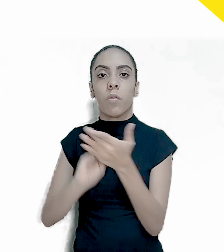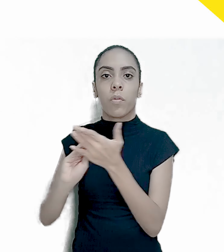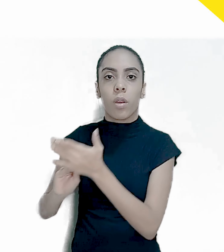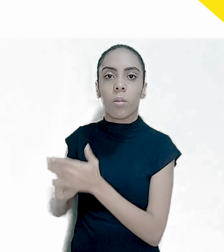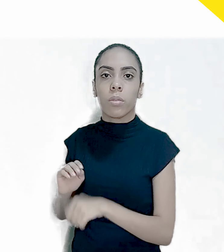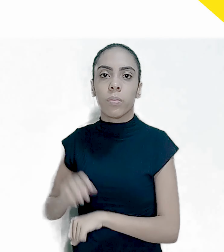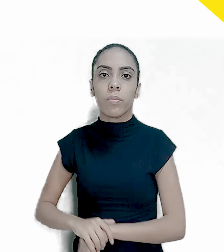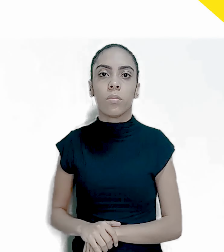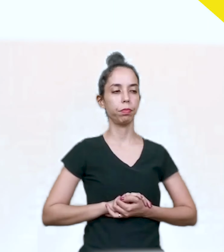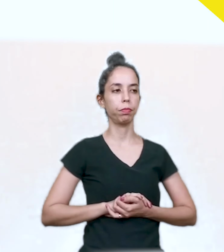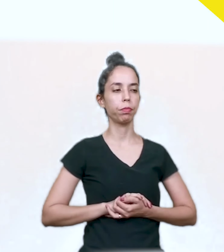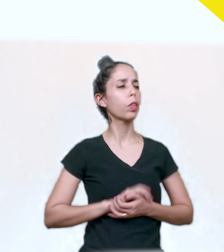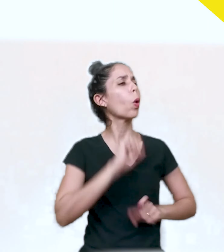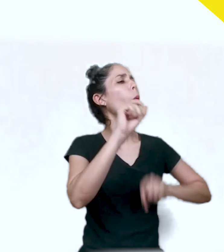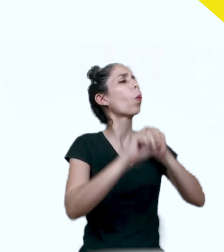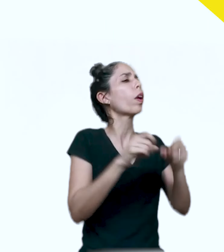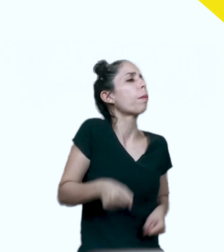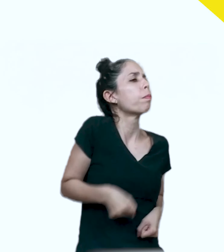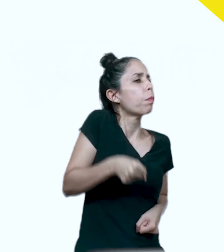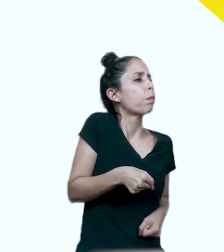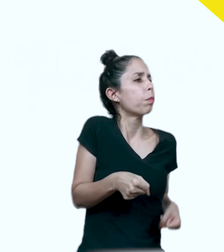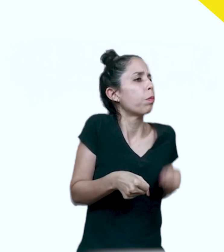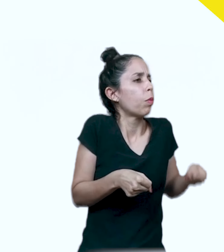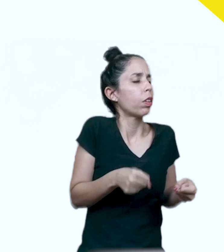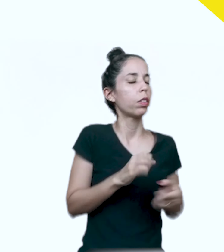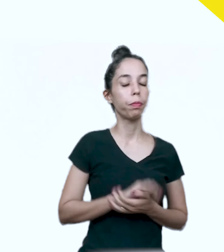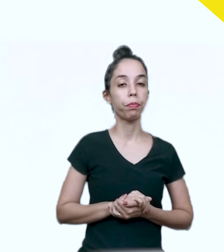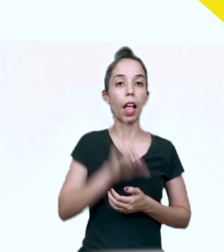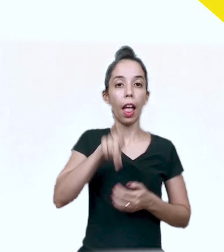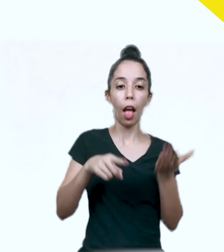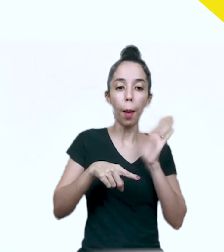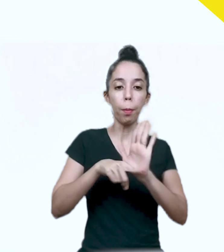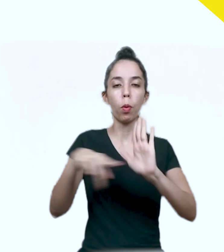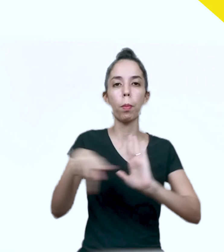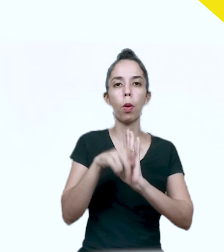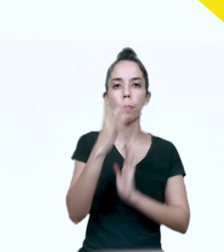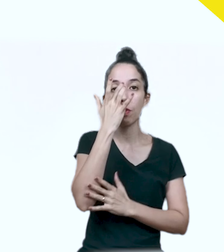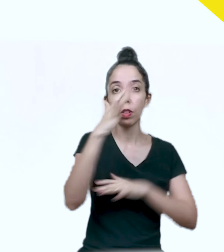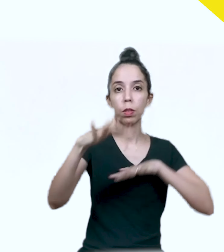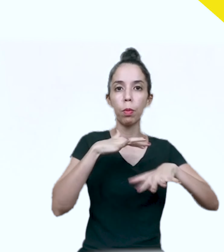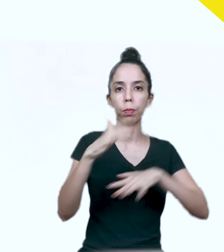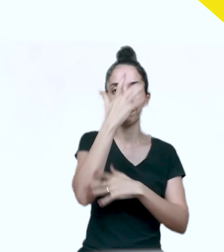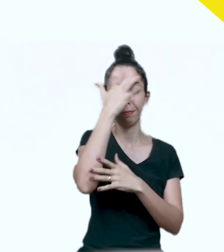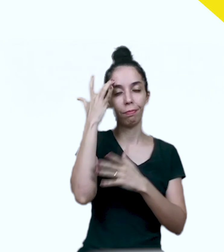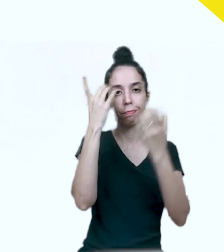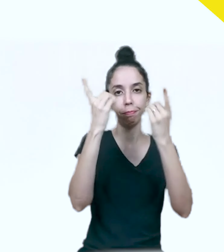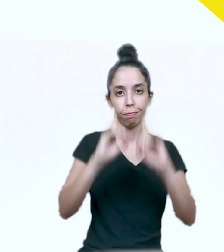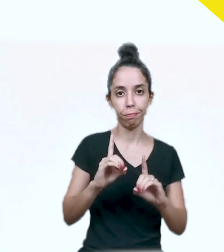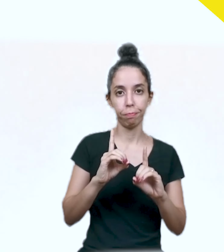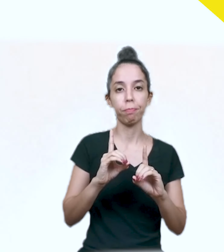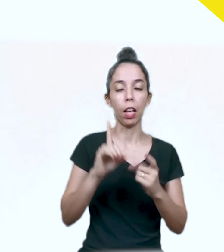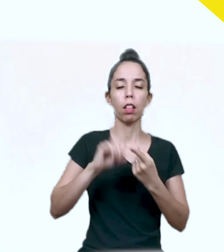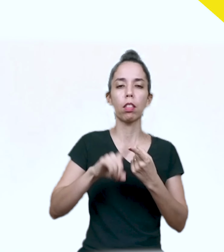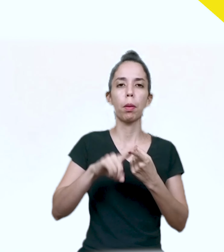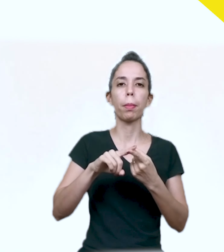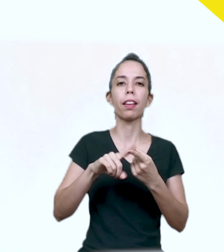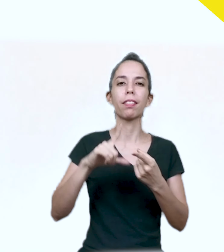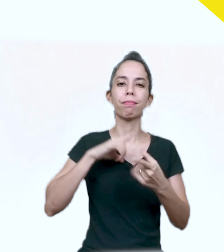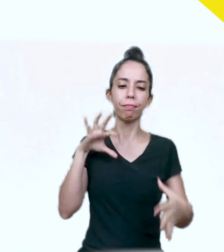educada e agressiva O que são muletas? São suportes que facilitam a locomoção da pessoa com deficiência